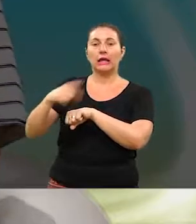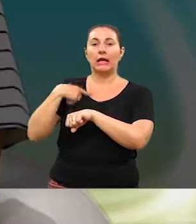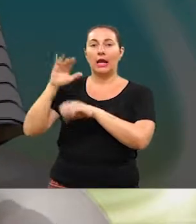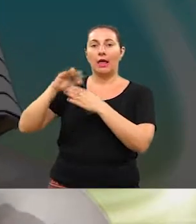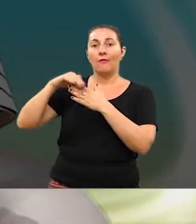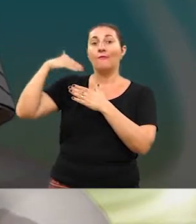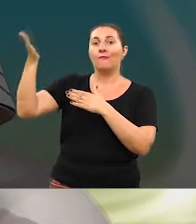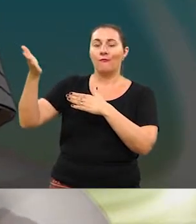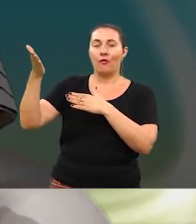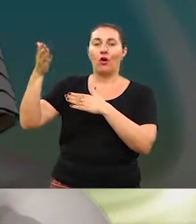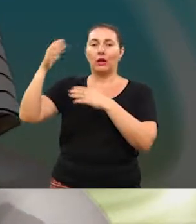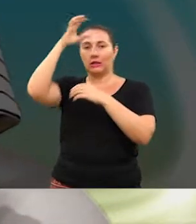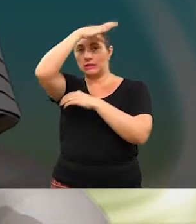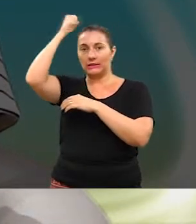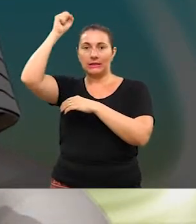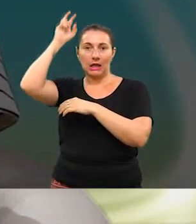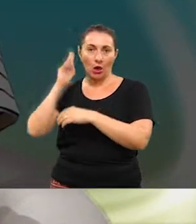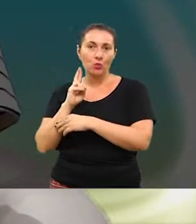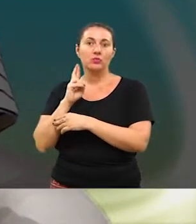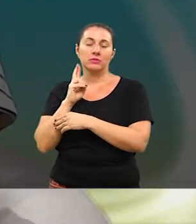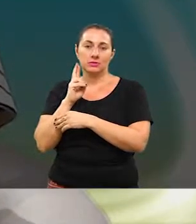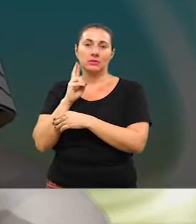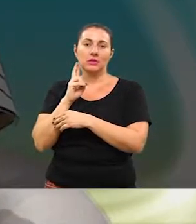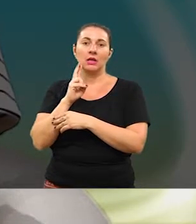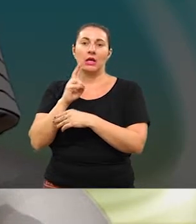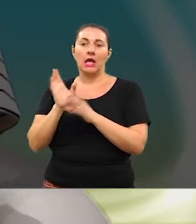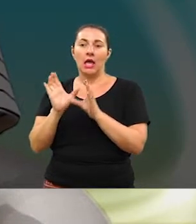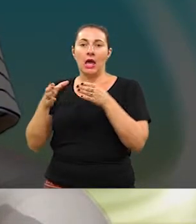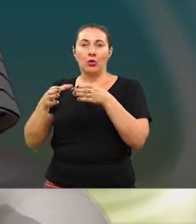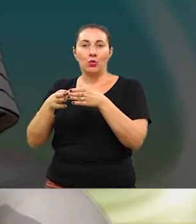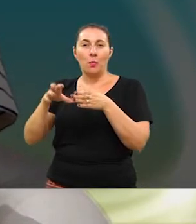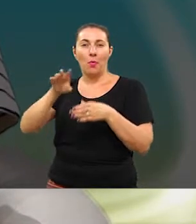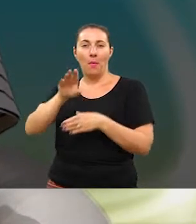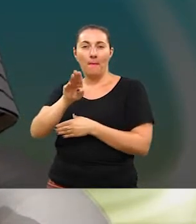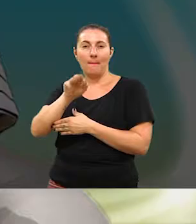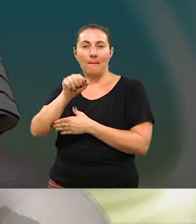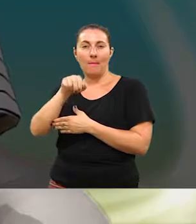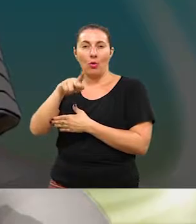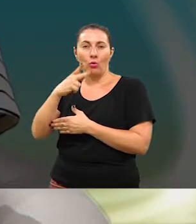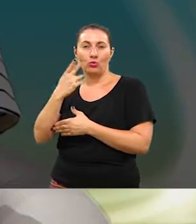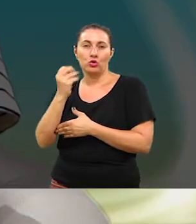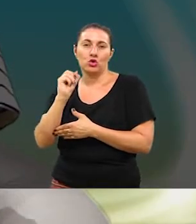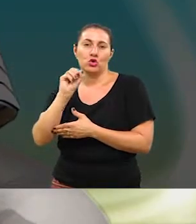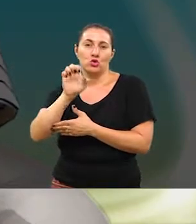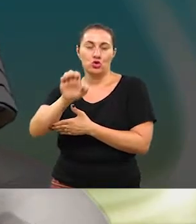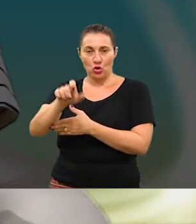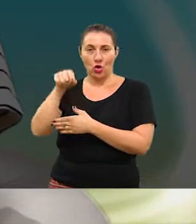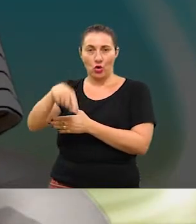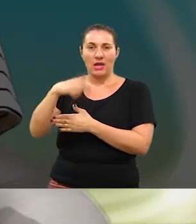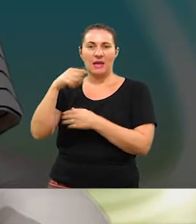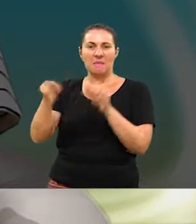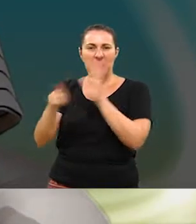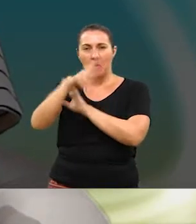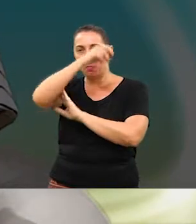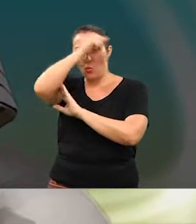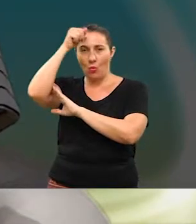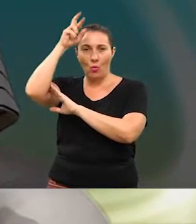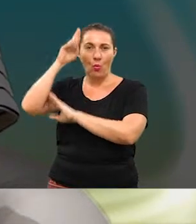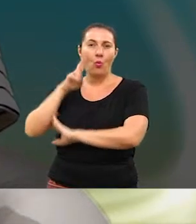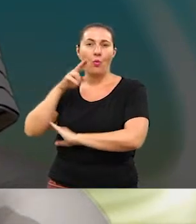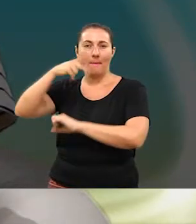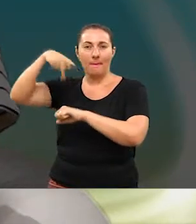a única escola fora da Rússia, né? Que eles montaram em Joinville e eles dão uma formação pré